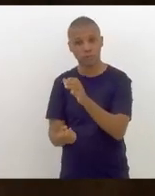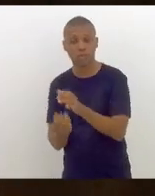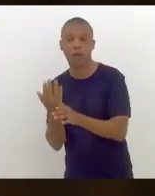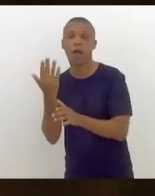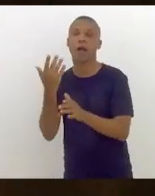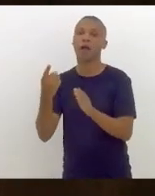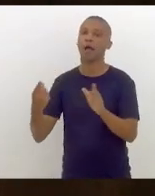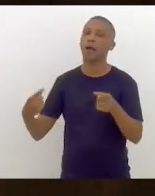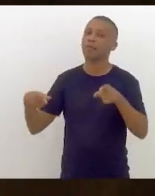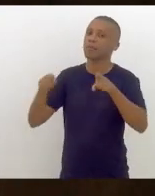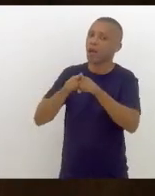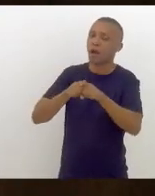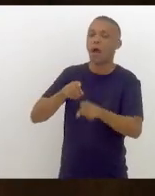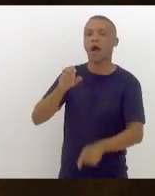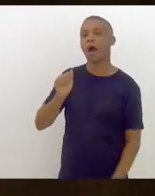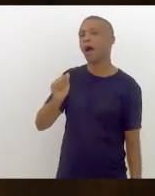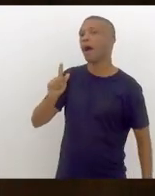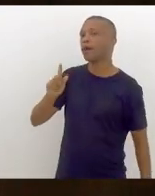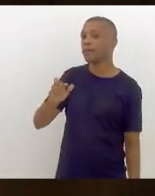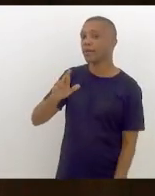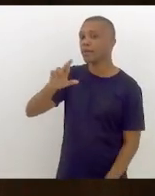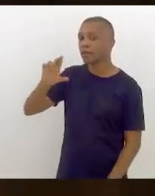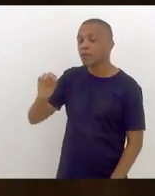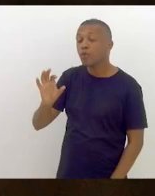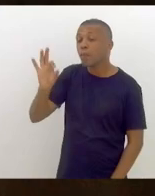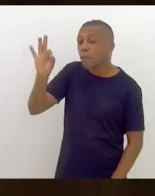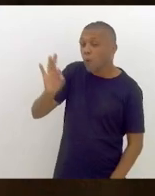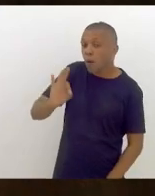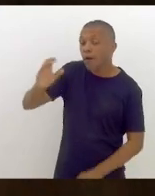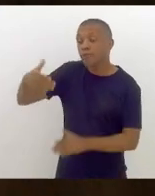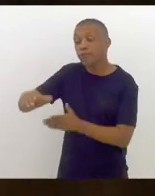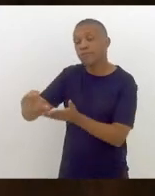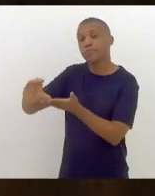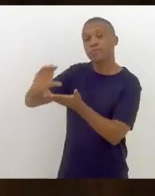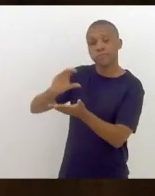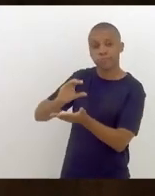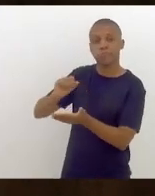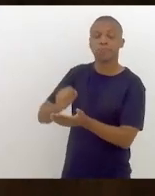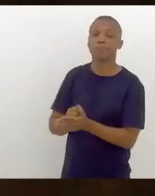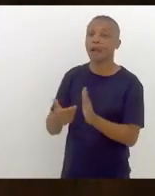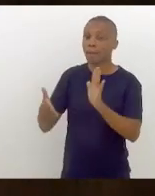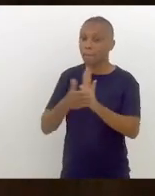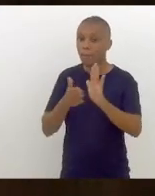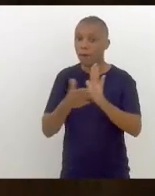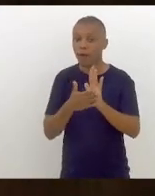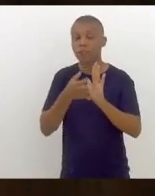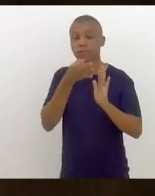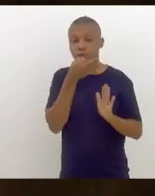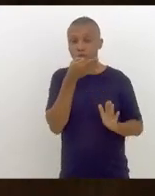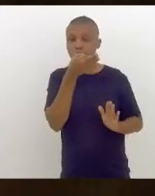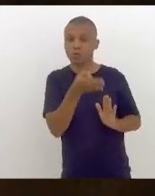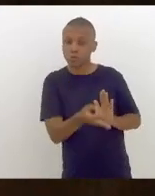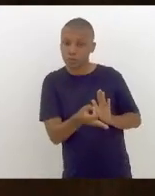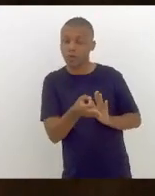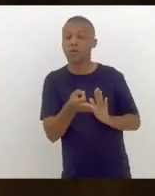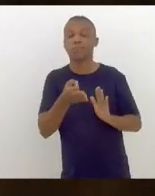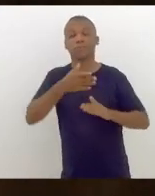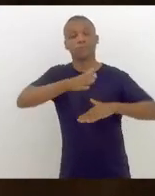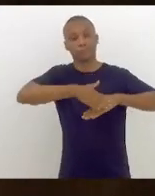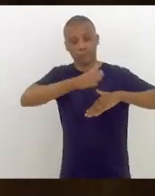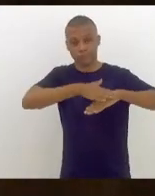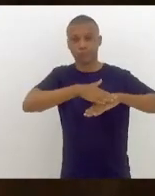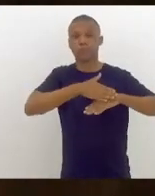linha de crédito a proposta de emenda foi Chico poderoso autorizado com